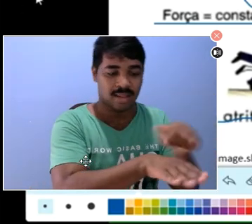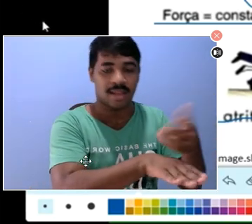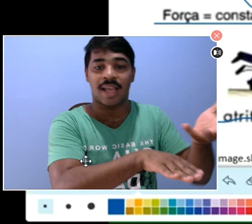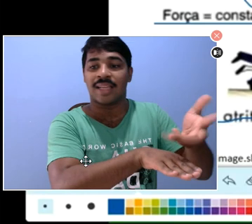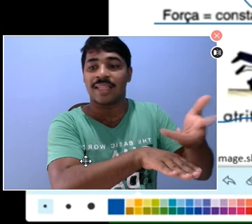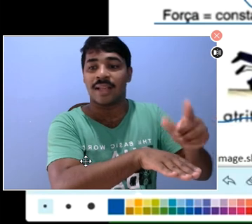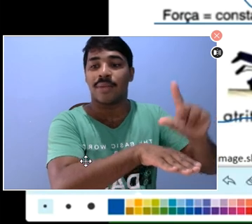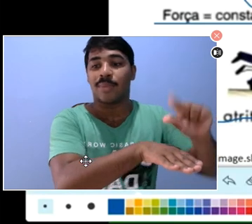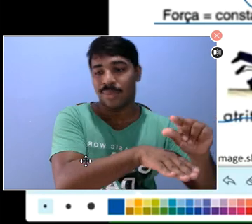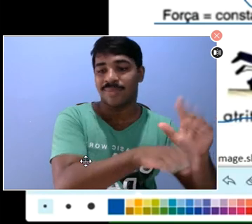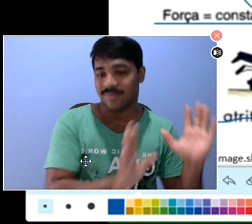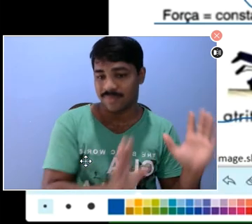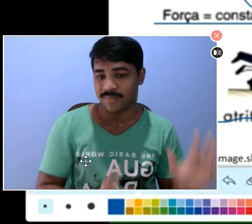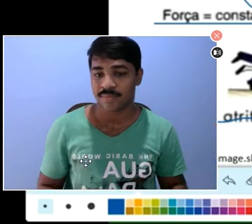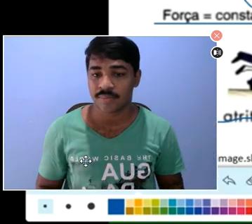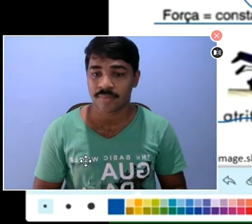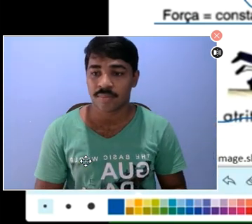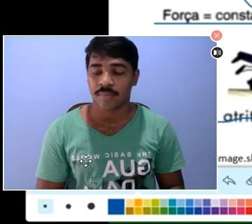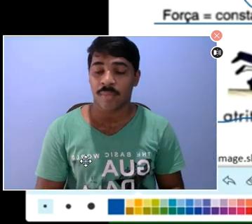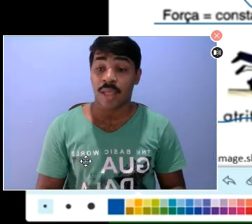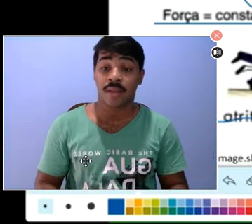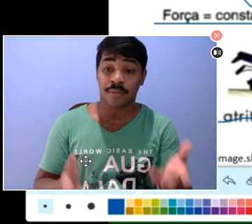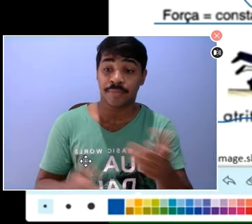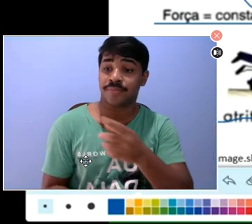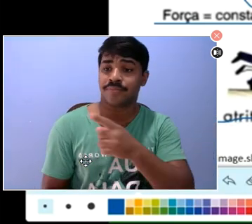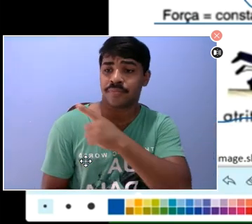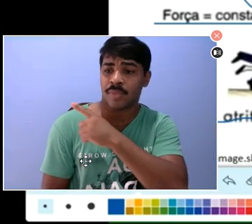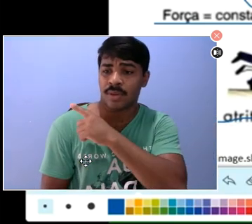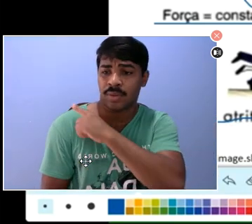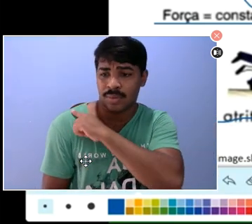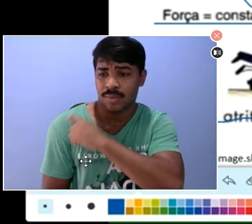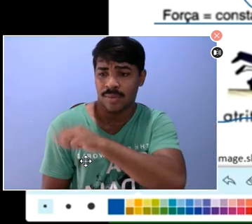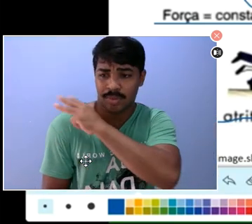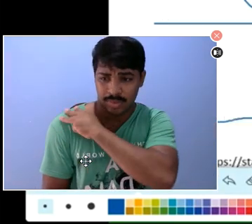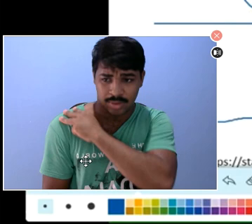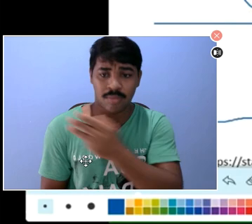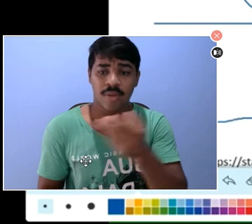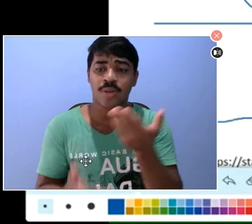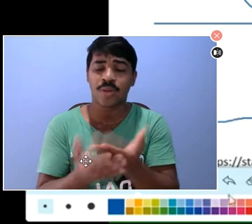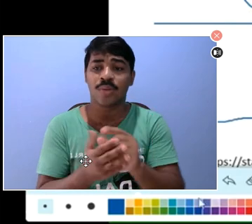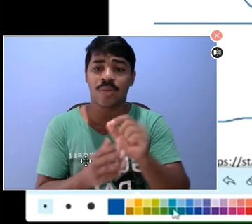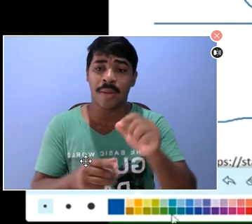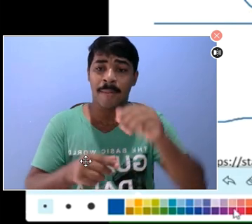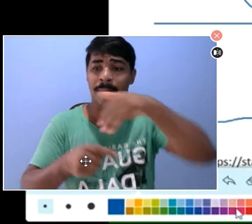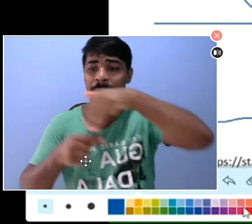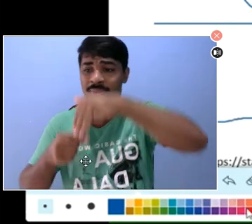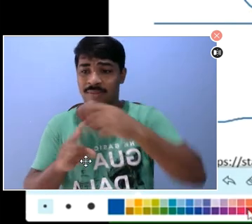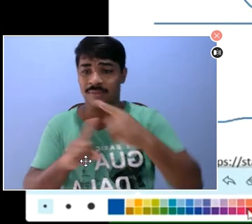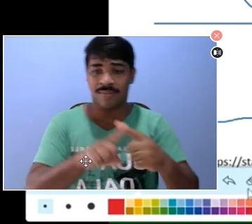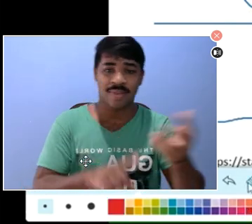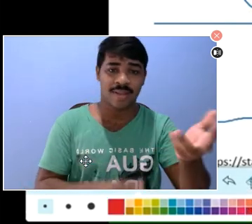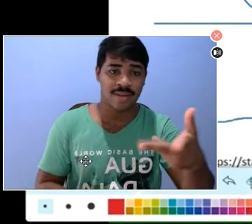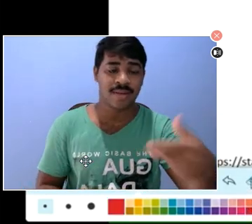nível, mas a gente trabalha com massa vezes aceleração, tá? Mas tem a ver com a quantidade de movimento. Bem, deixa eu colocar